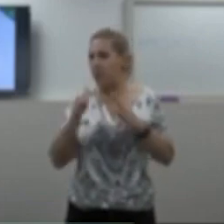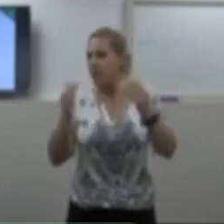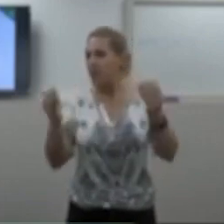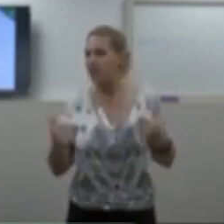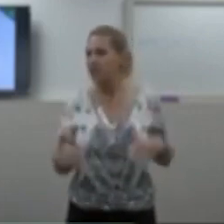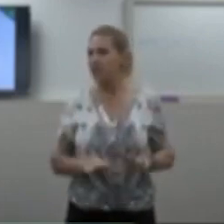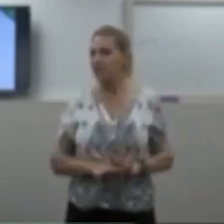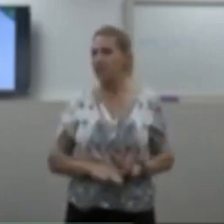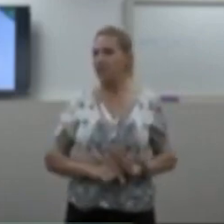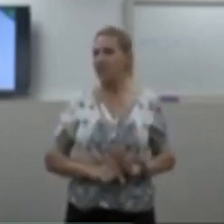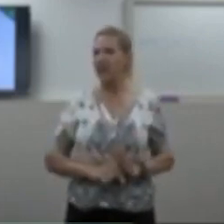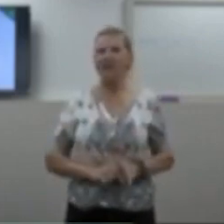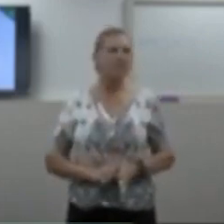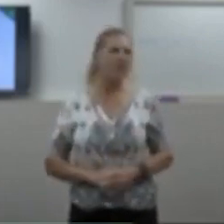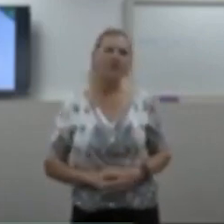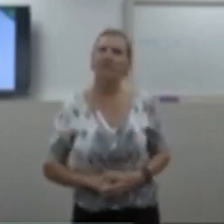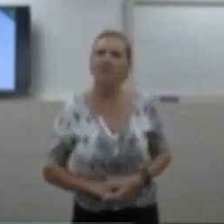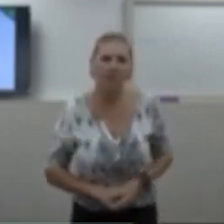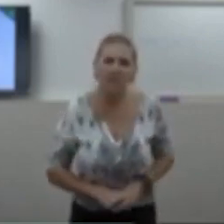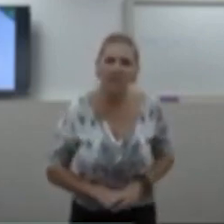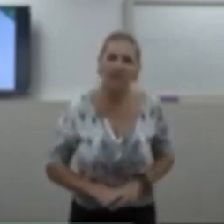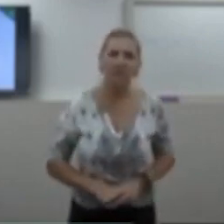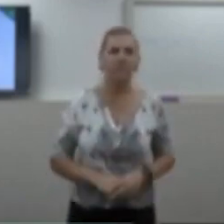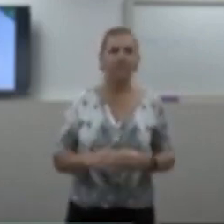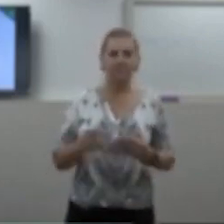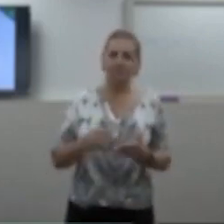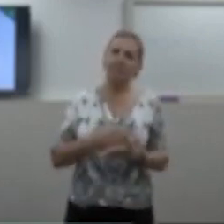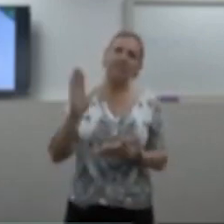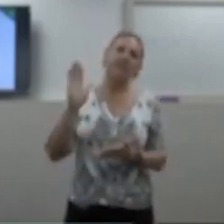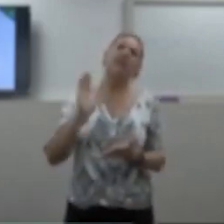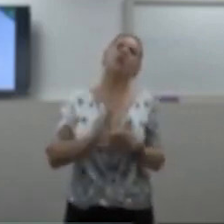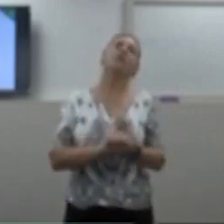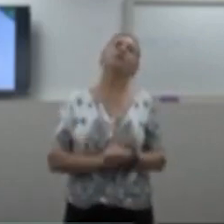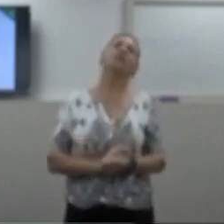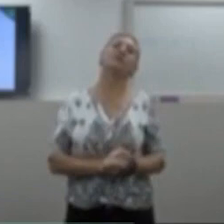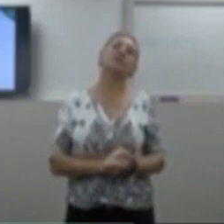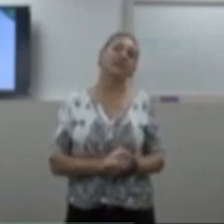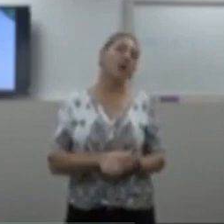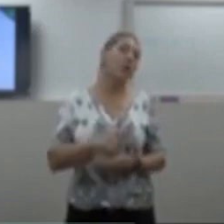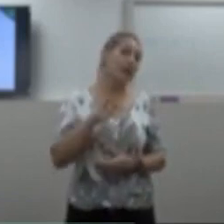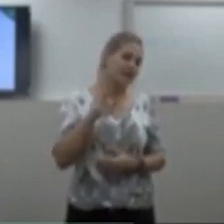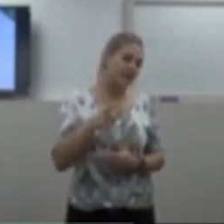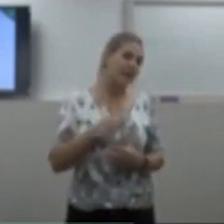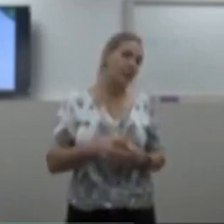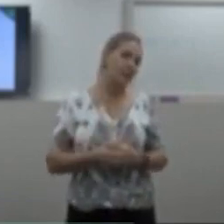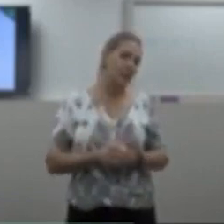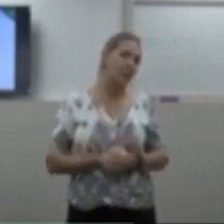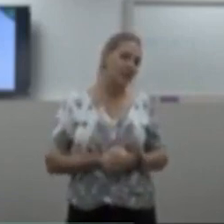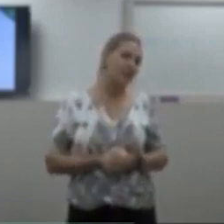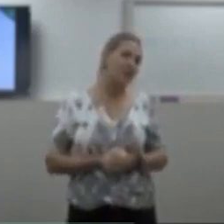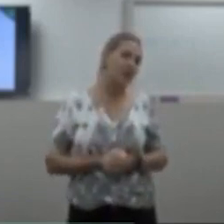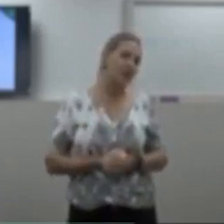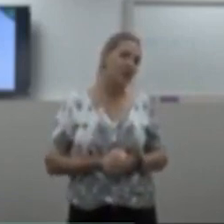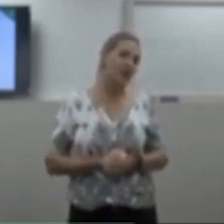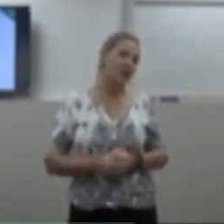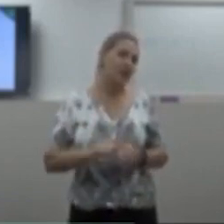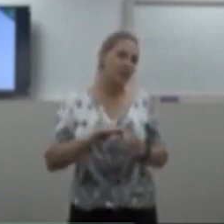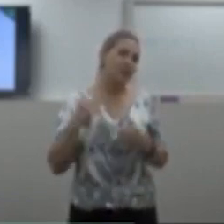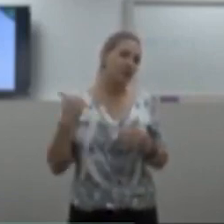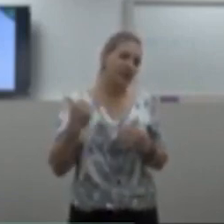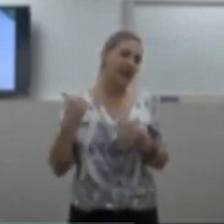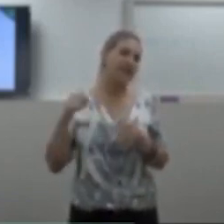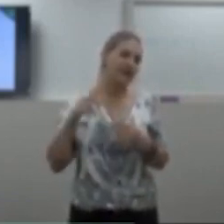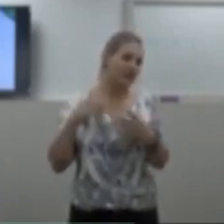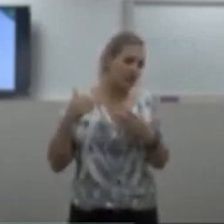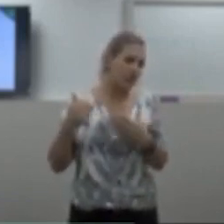o meu e-mail. E você manda para mim lá. Professora, eu não estou conseguindo. Aí eu mando para você, ou quem sabe até para o teu professor.